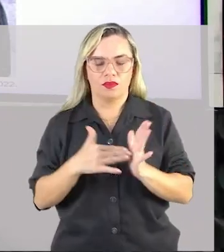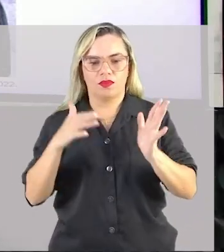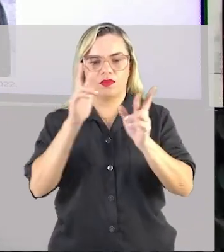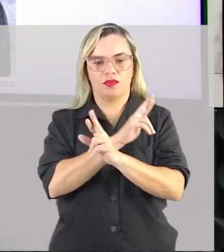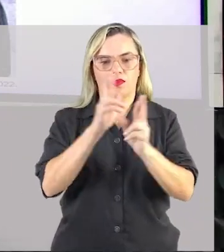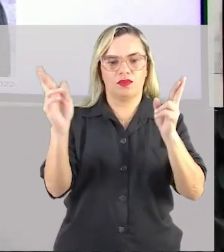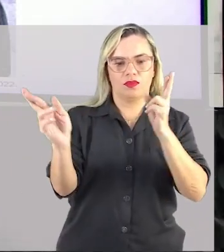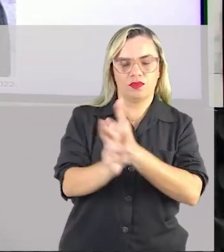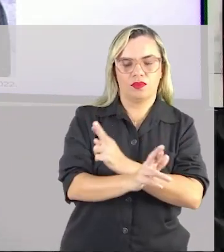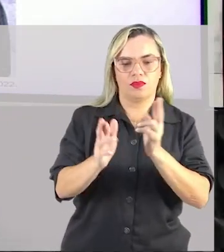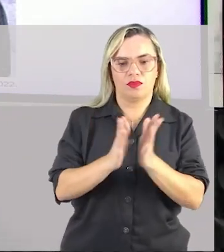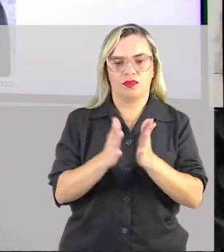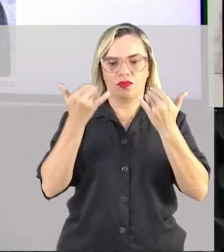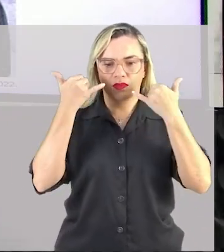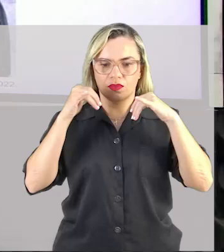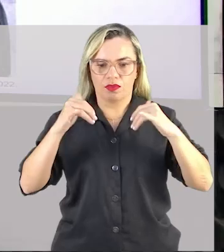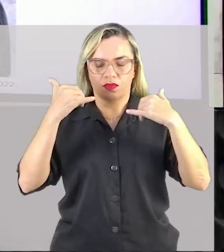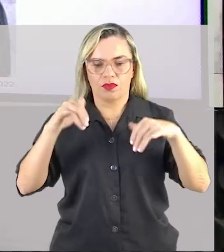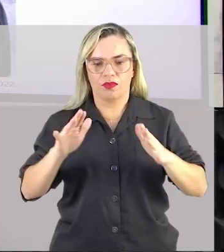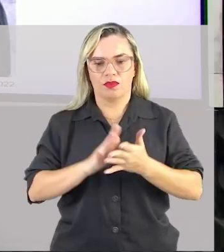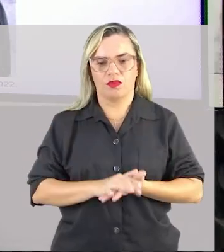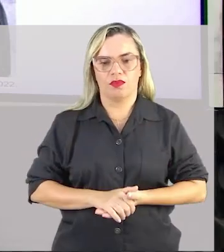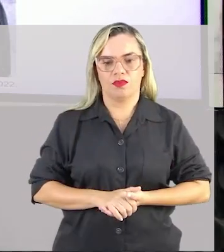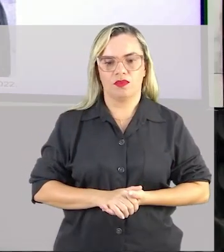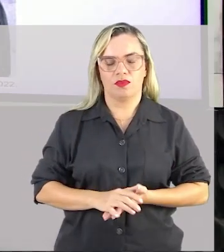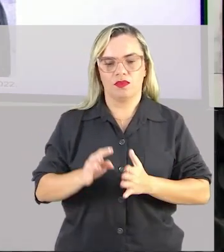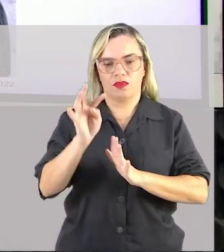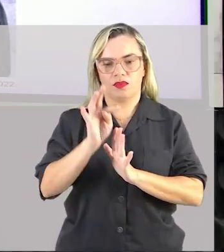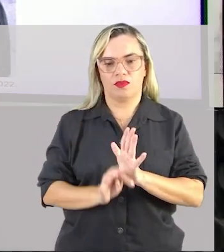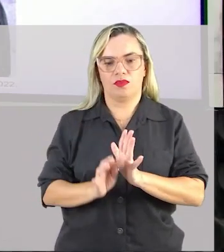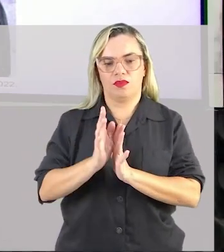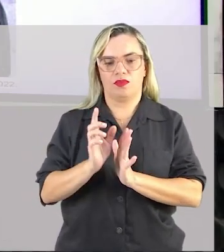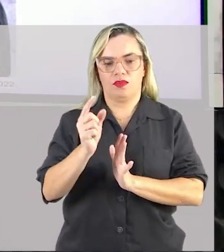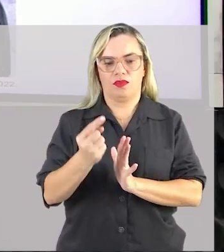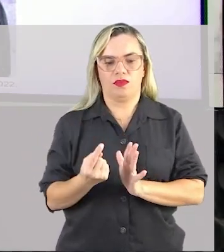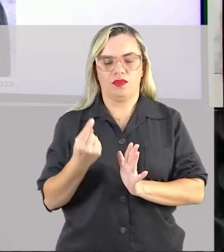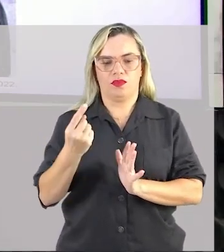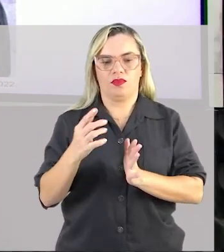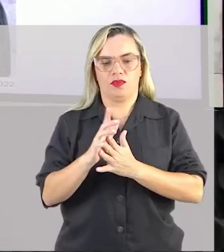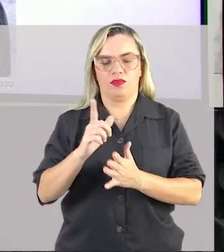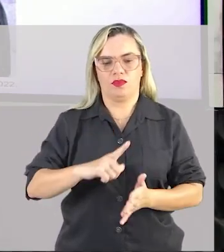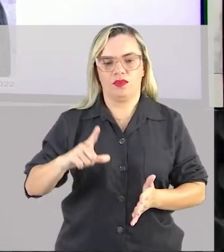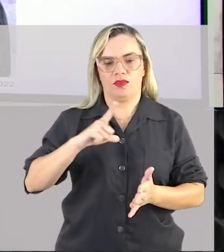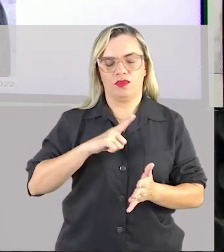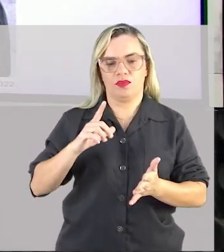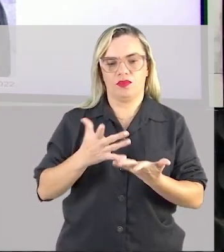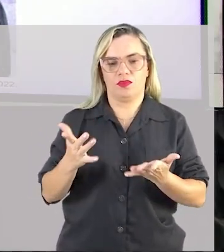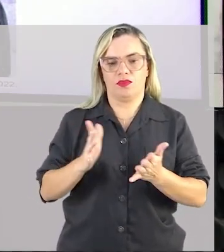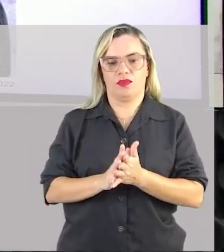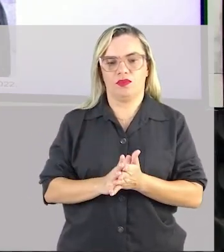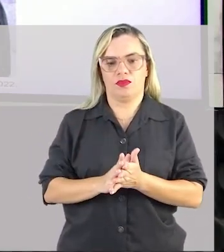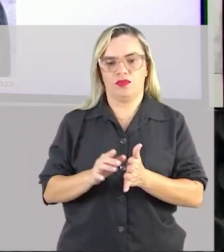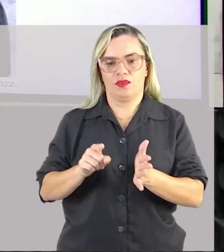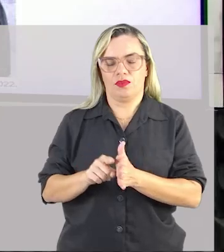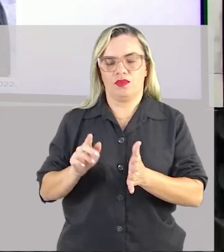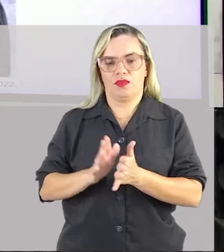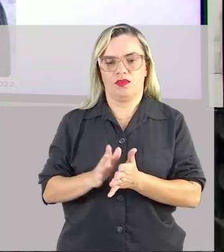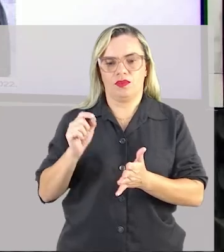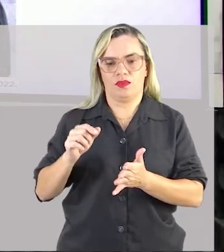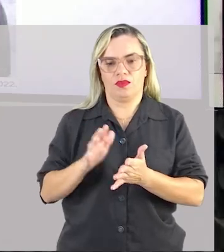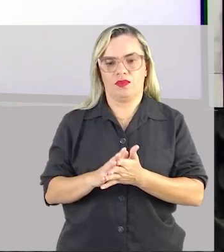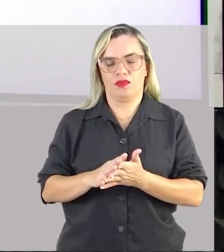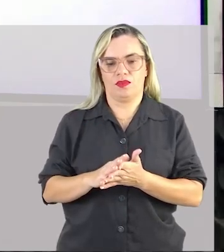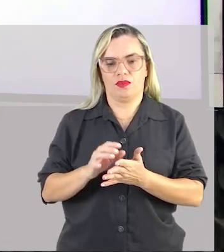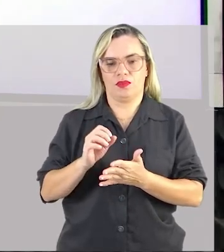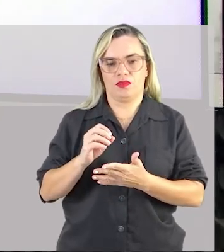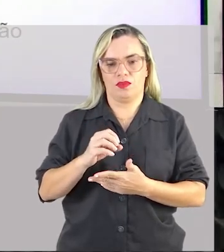envolve essas campanhas publicitárias. Olha só, nós temos aqui o texto 1 e vamos ter a questão lá do Enem, tá certo?